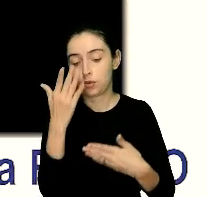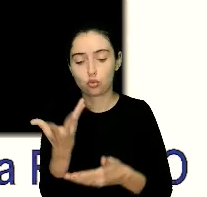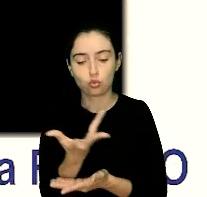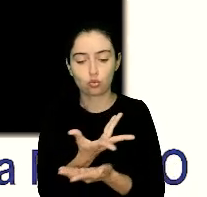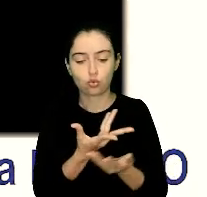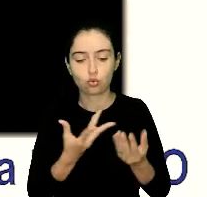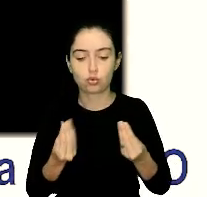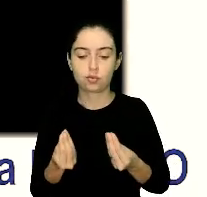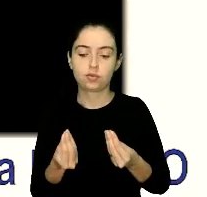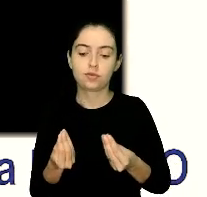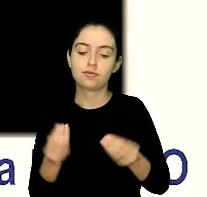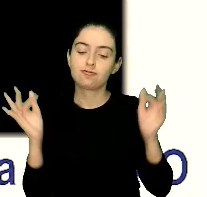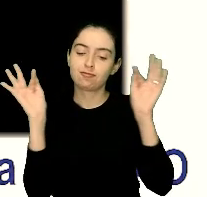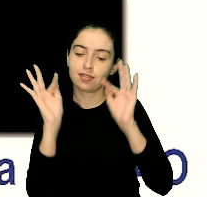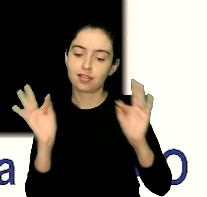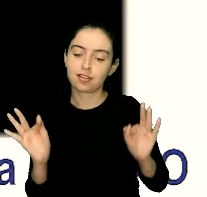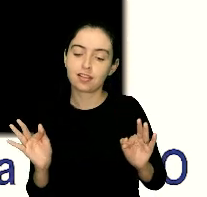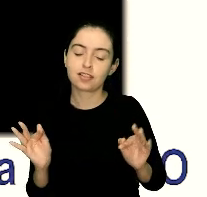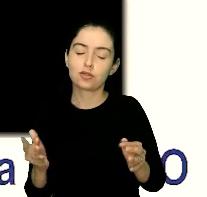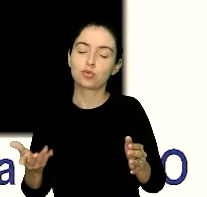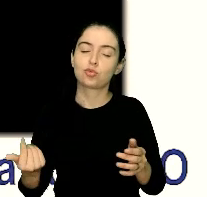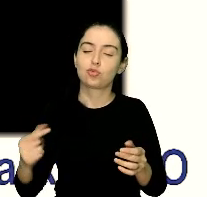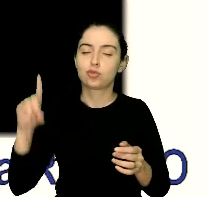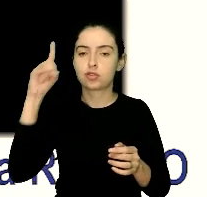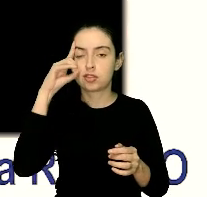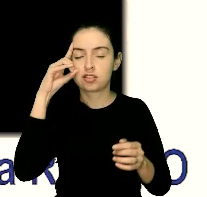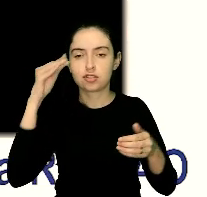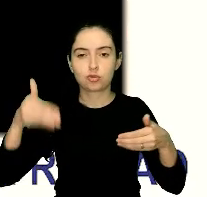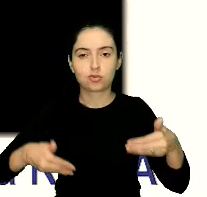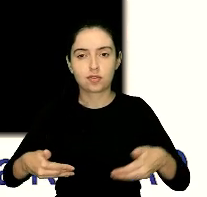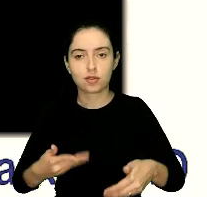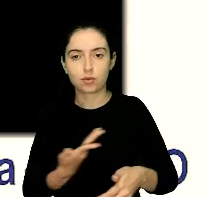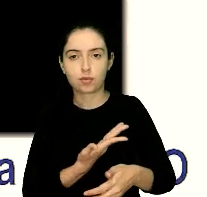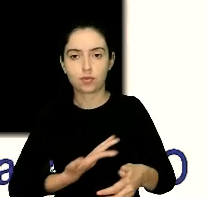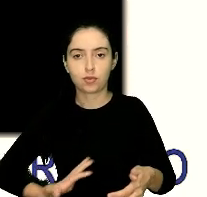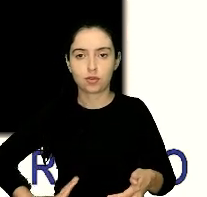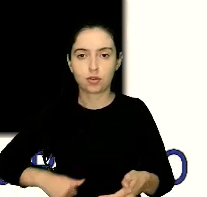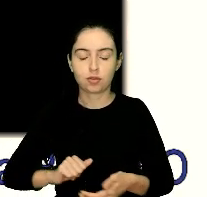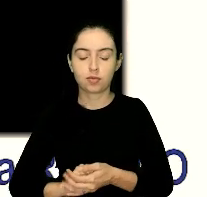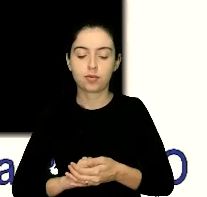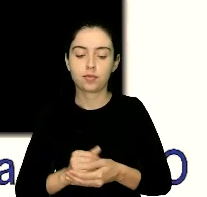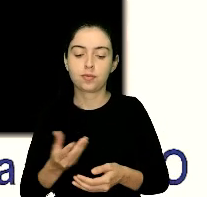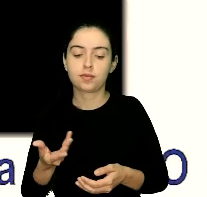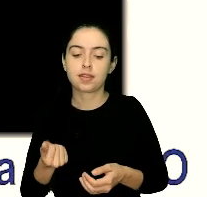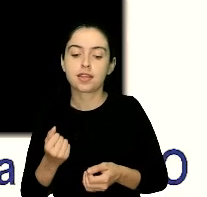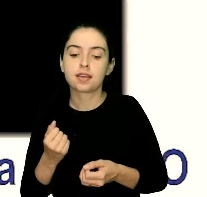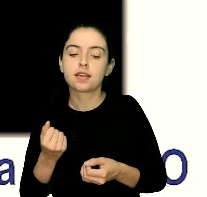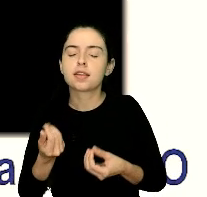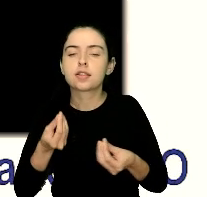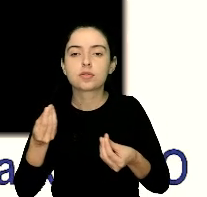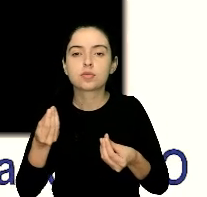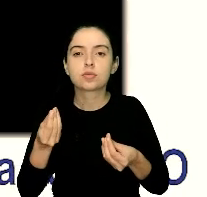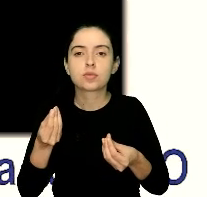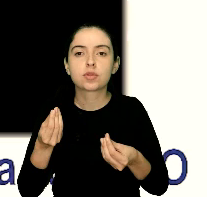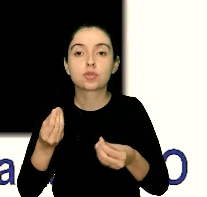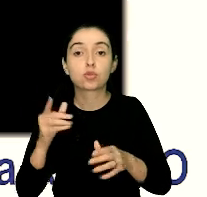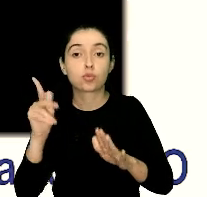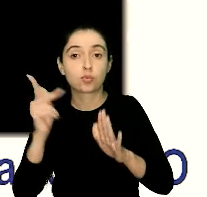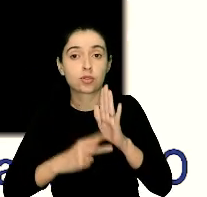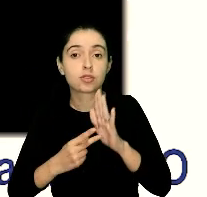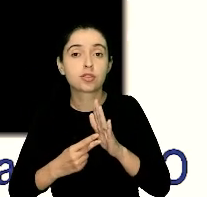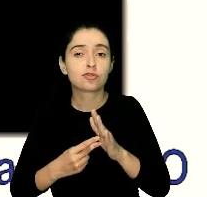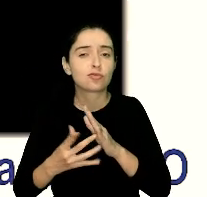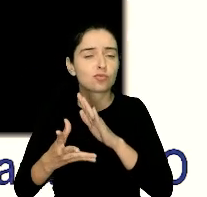todos, feliz Dia do Servidor adiantado, e que esse projeto possa render